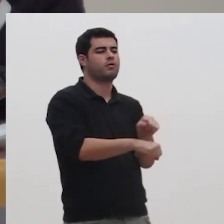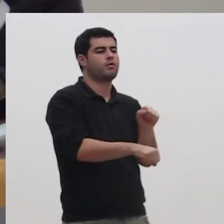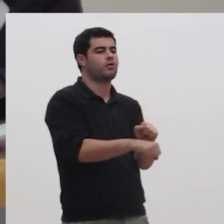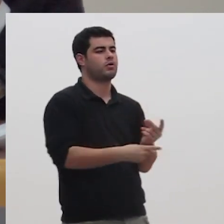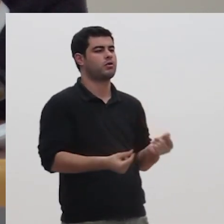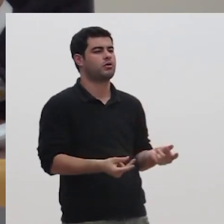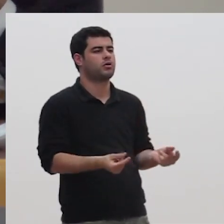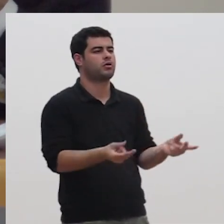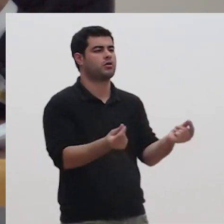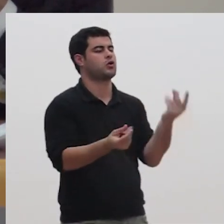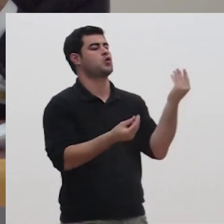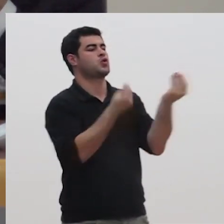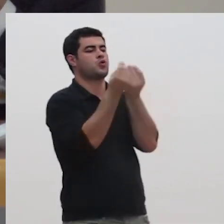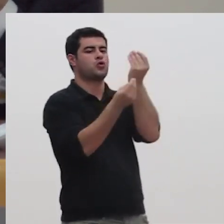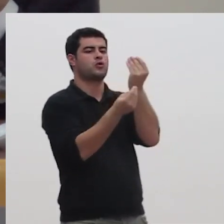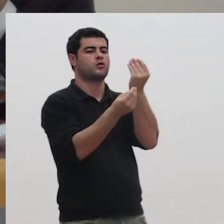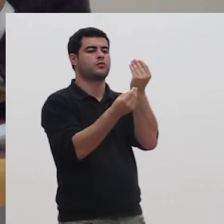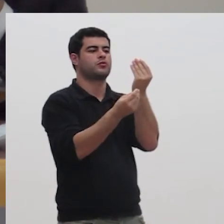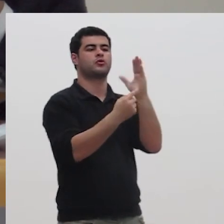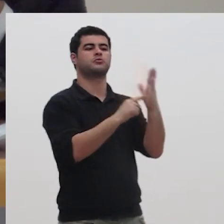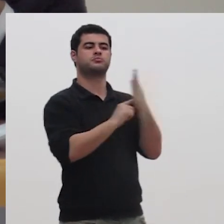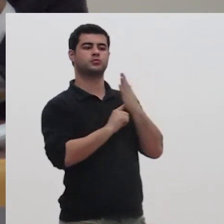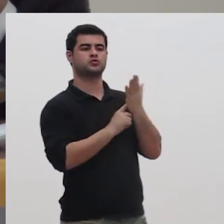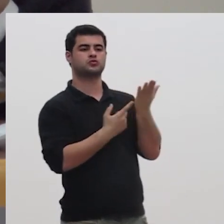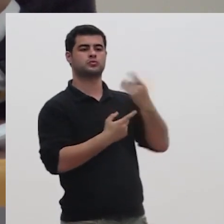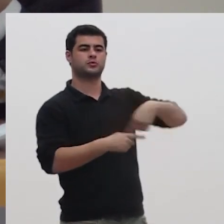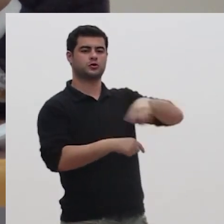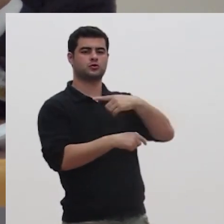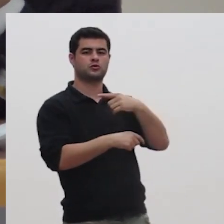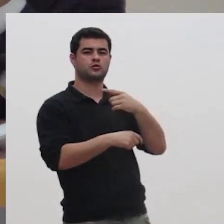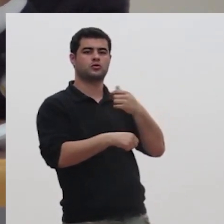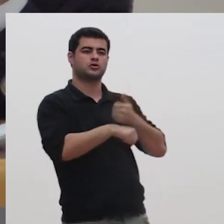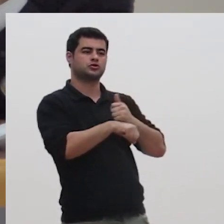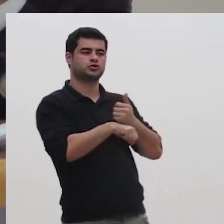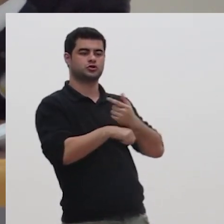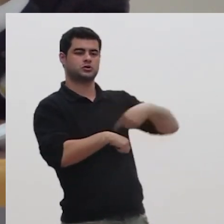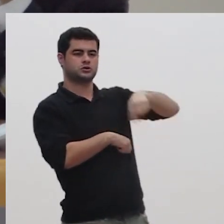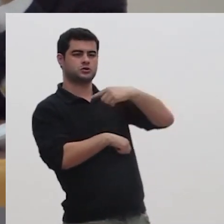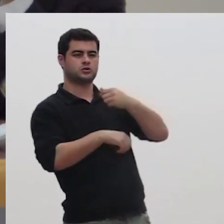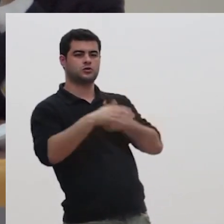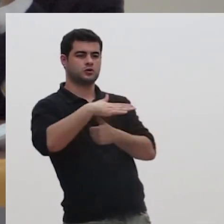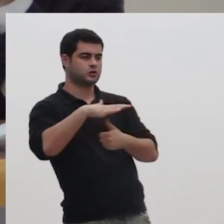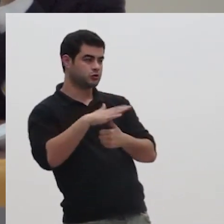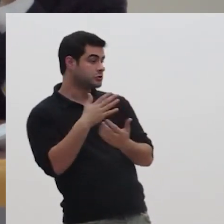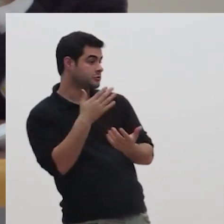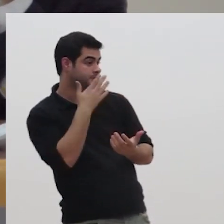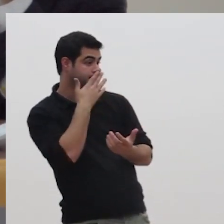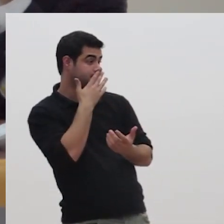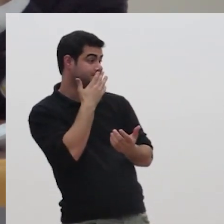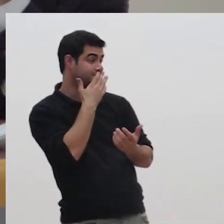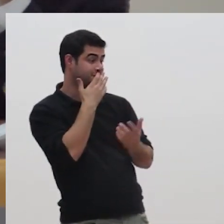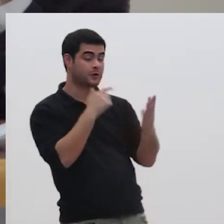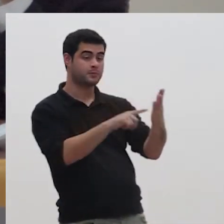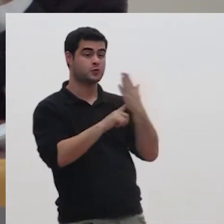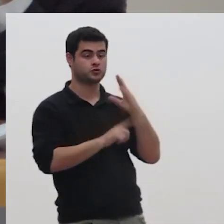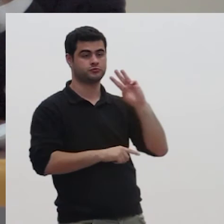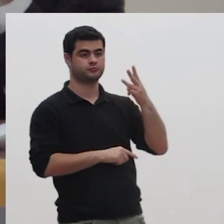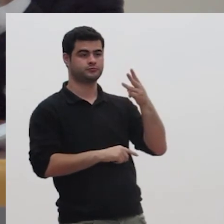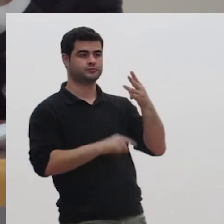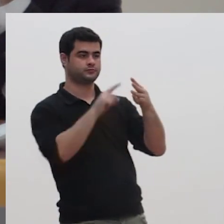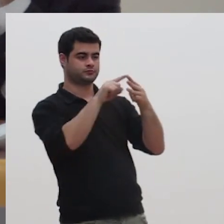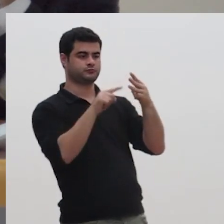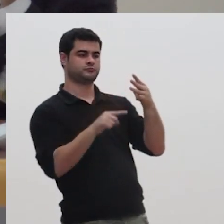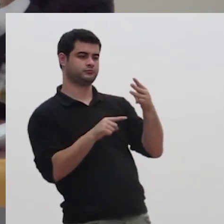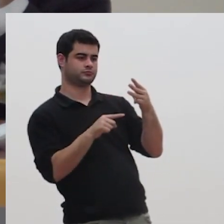obra, sabe como é que a Suinfra apresentou para nós a gestão na prefeitura? Eles fizeram um PowerPoint com 3 fotos